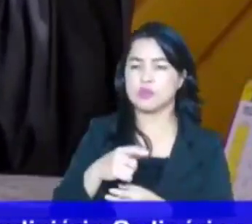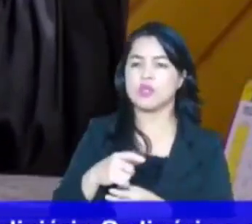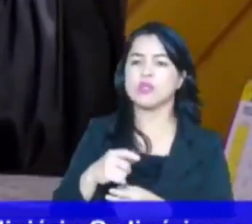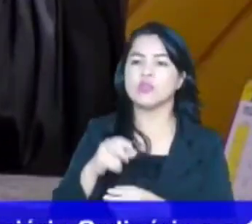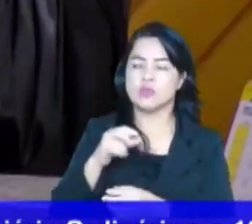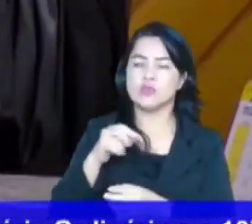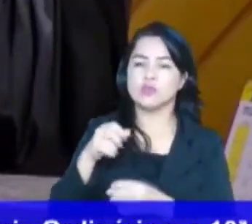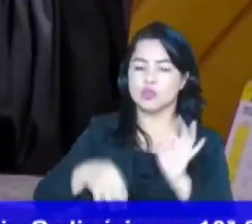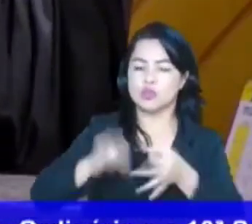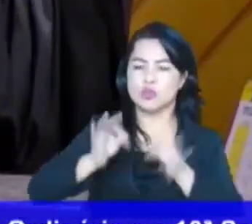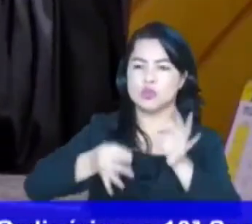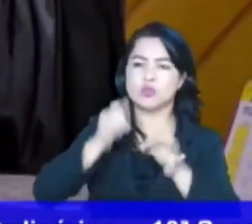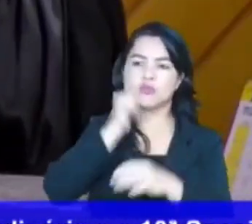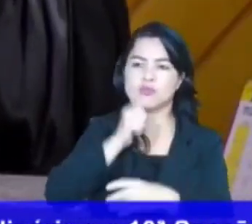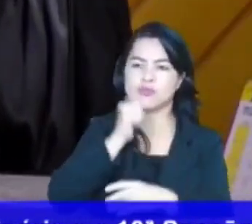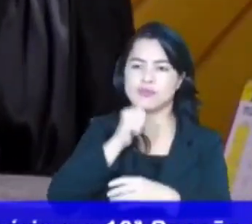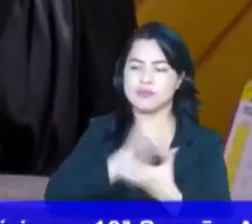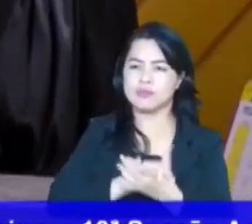relatora.